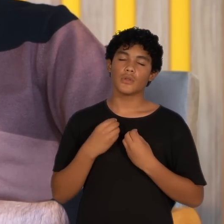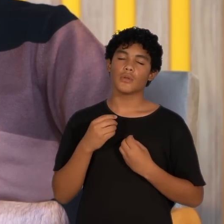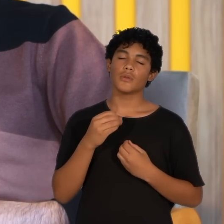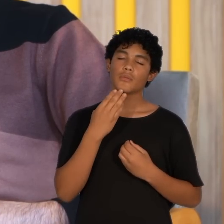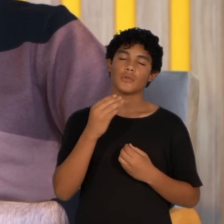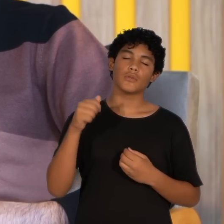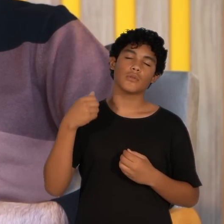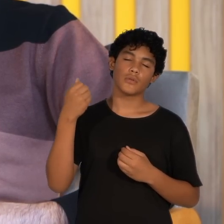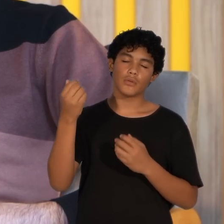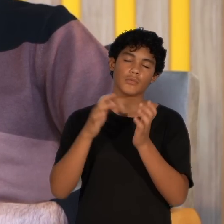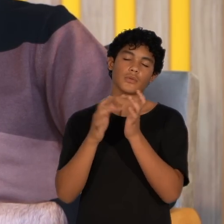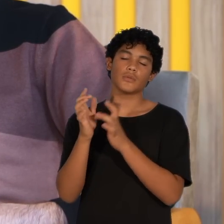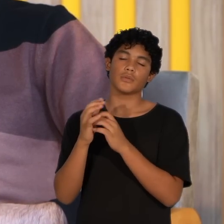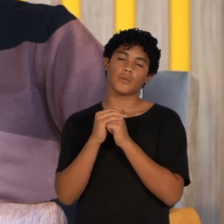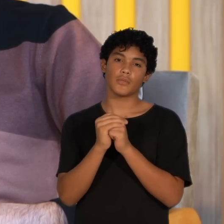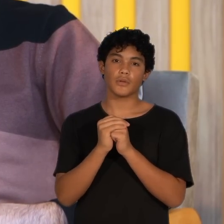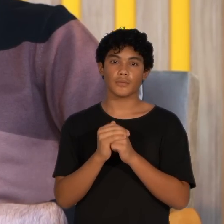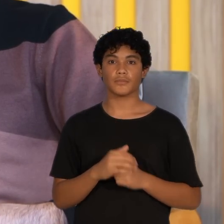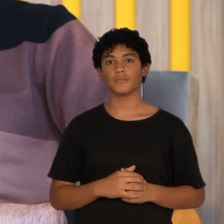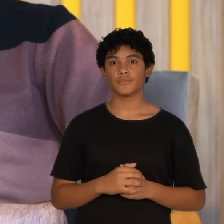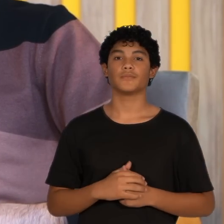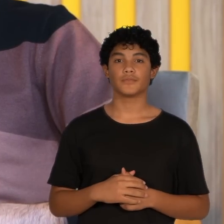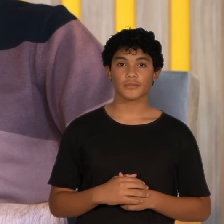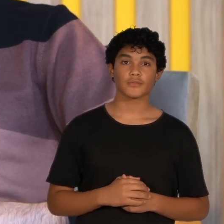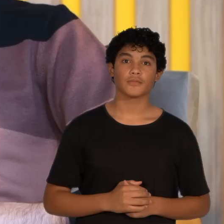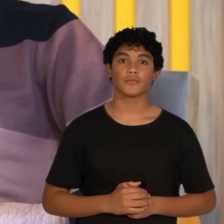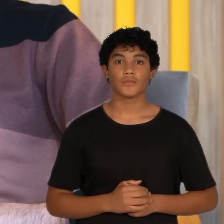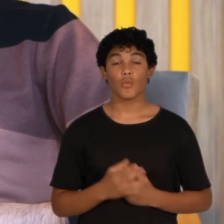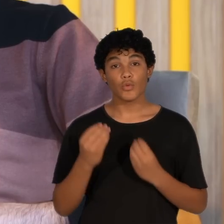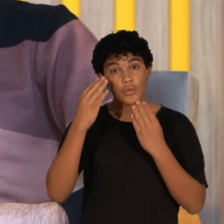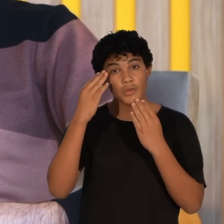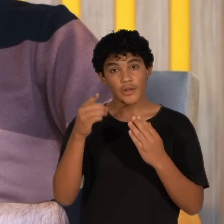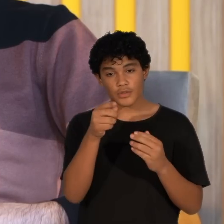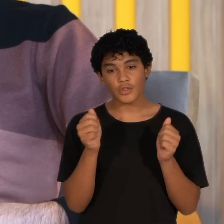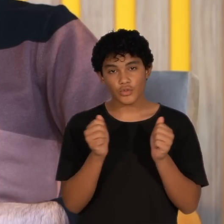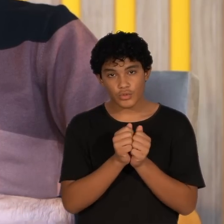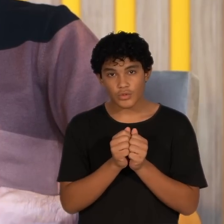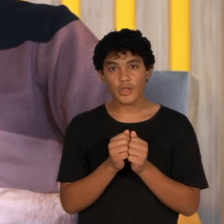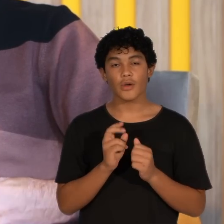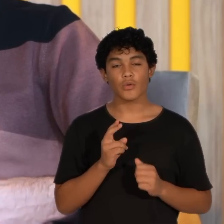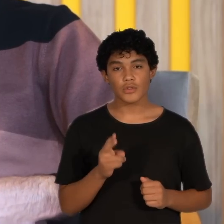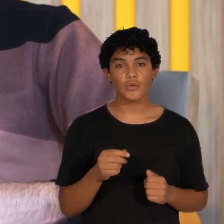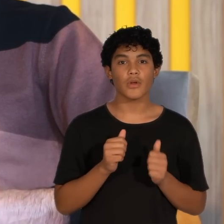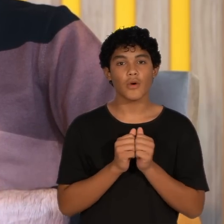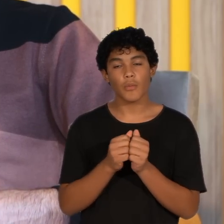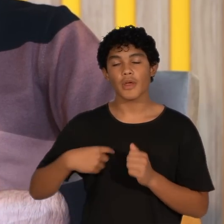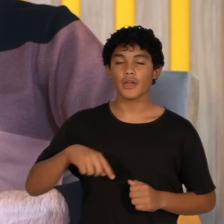Tua glória, nós te pedimos em nome de Jesus. Amém. Amém. Obrigado por tua companhia mais uma vez. Continue